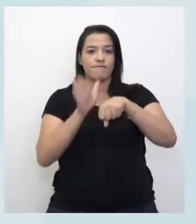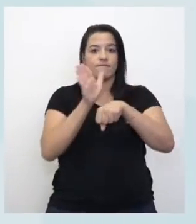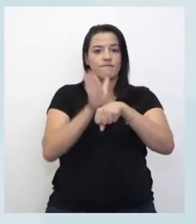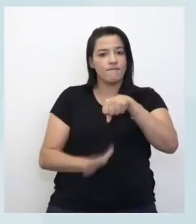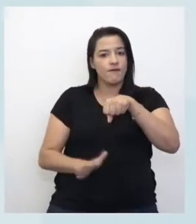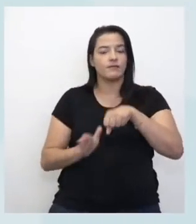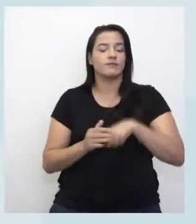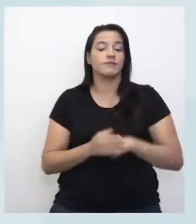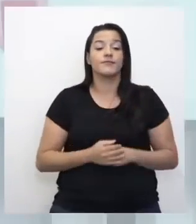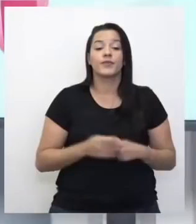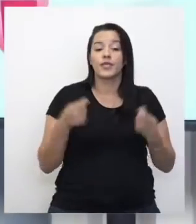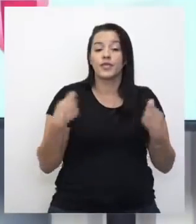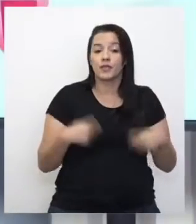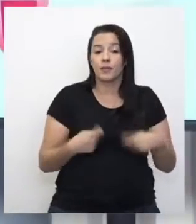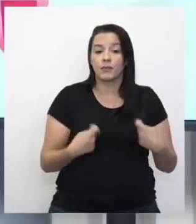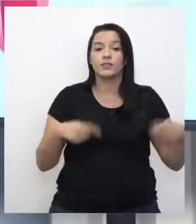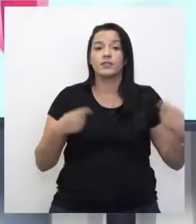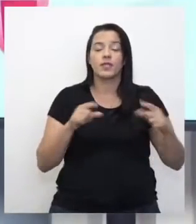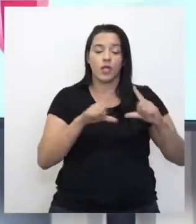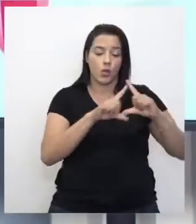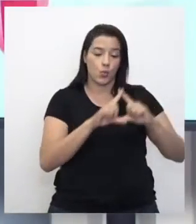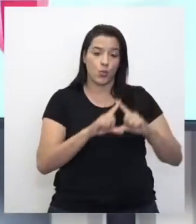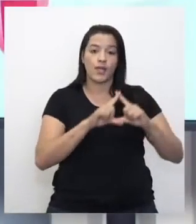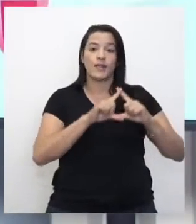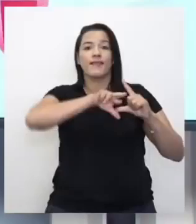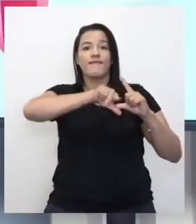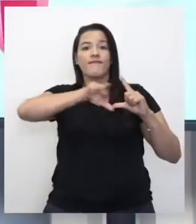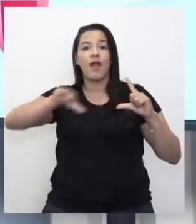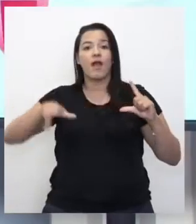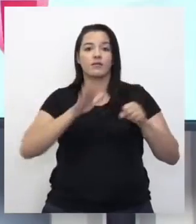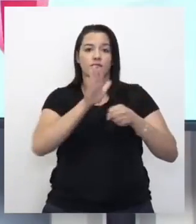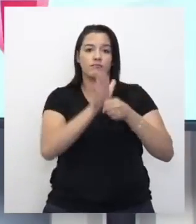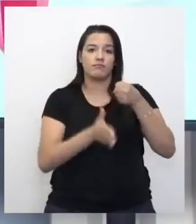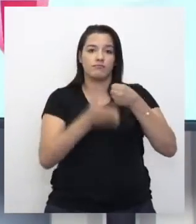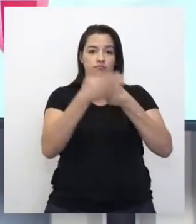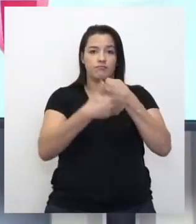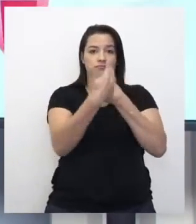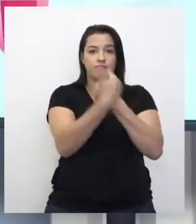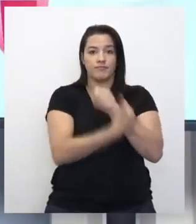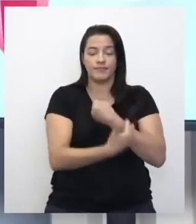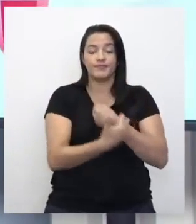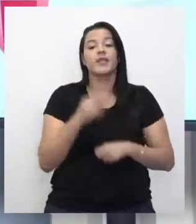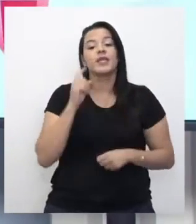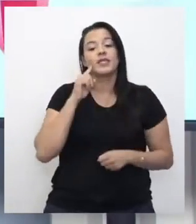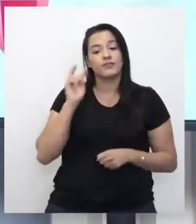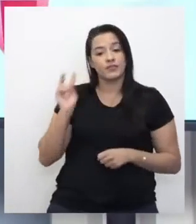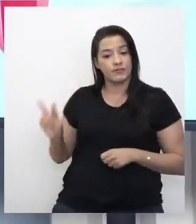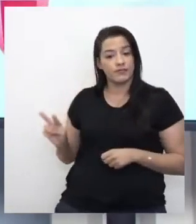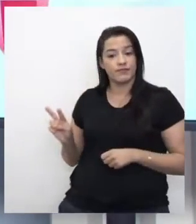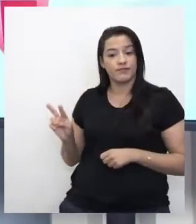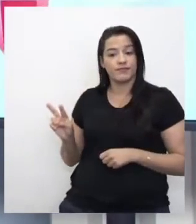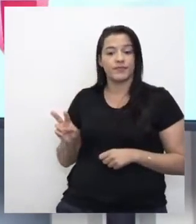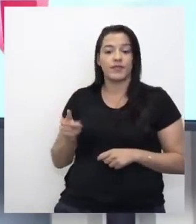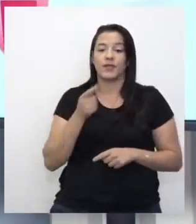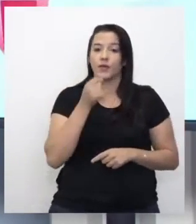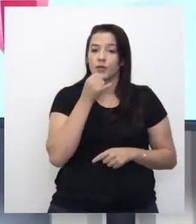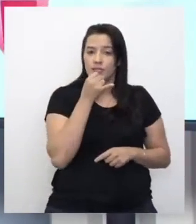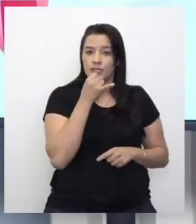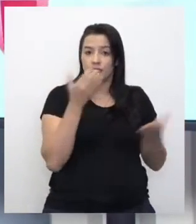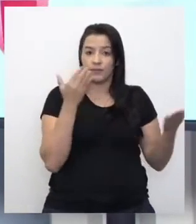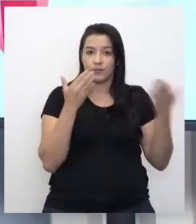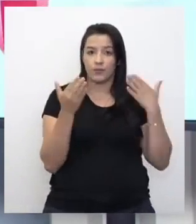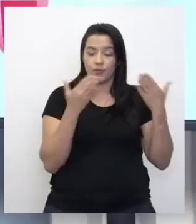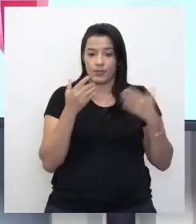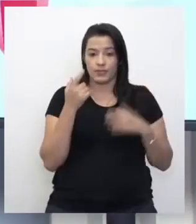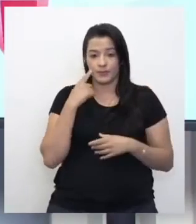poliedro é um sólido geométrico que tem muitas faces. Se a gente observar estes exemplos, nós estamos